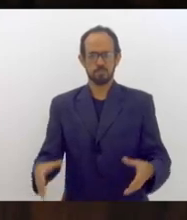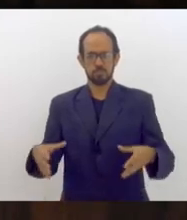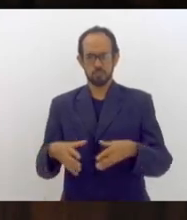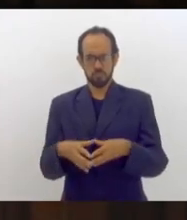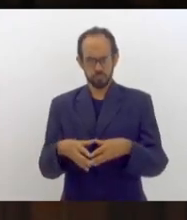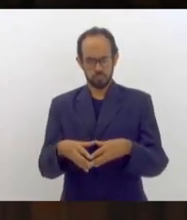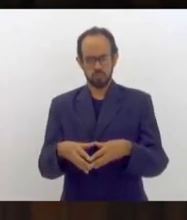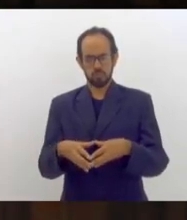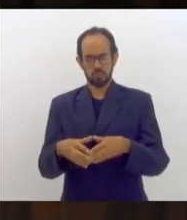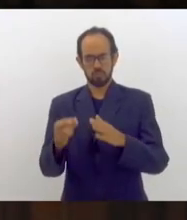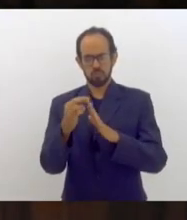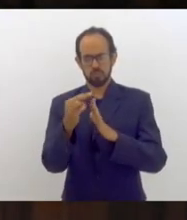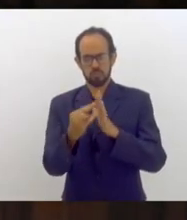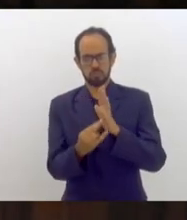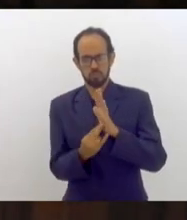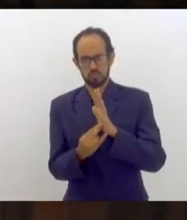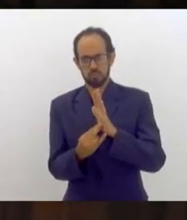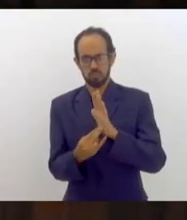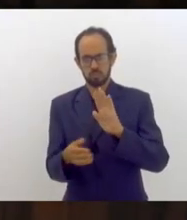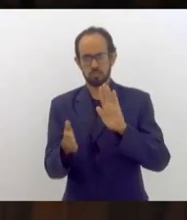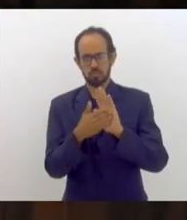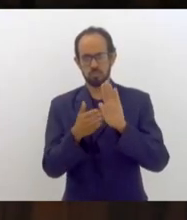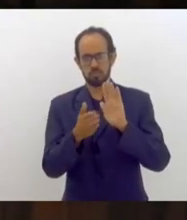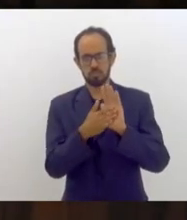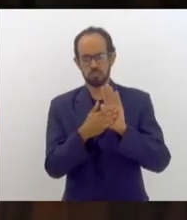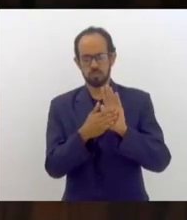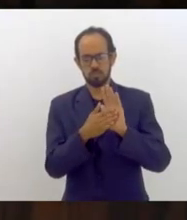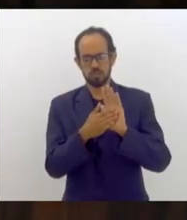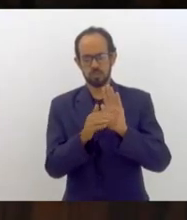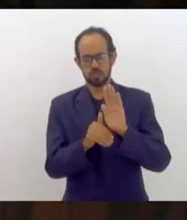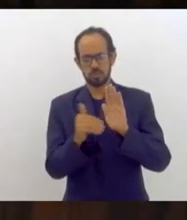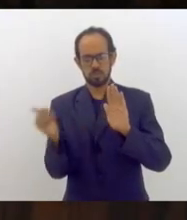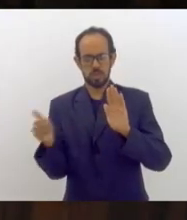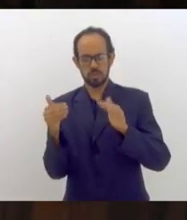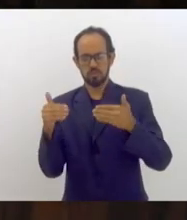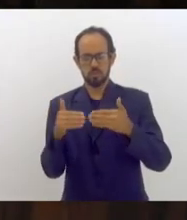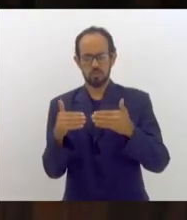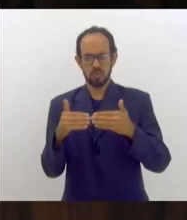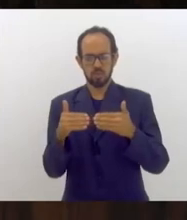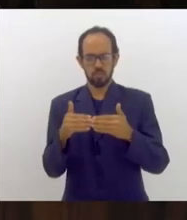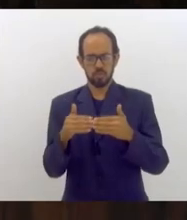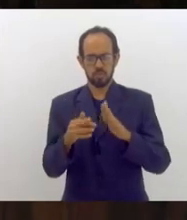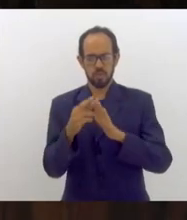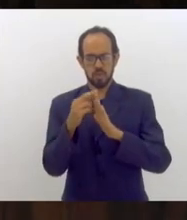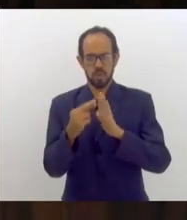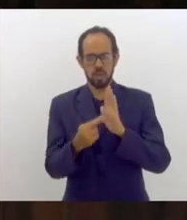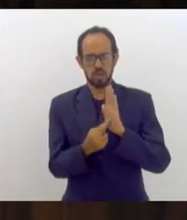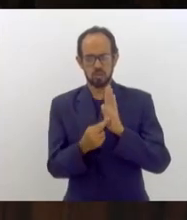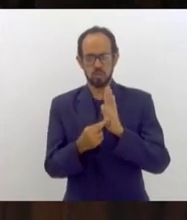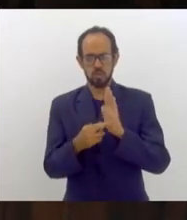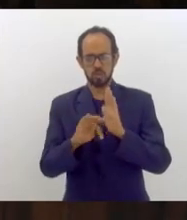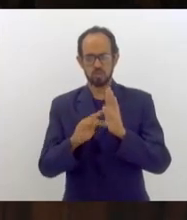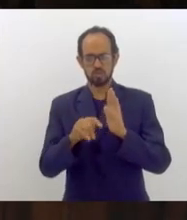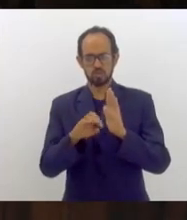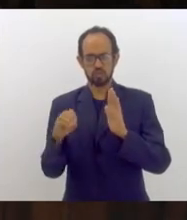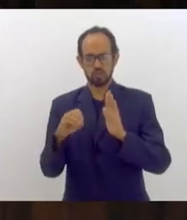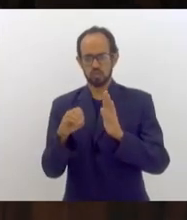Internas e Proposições Externas, favorável. Relator, deputado Chico